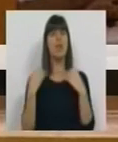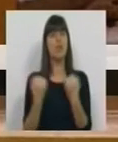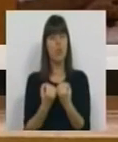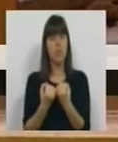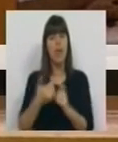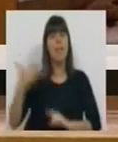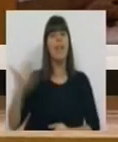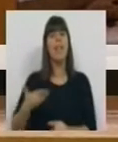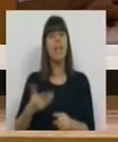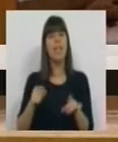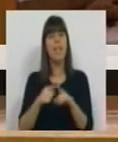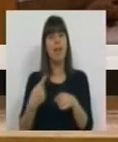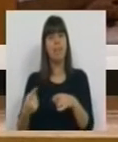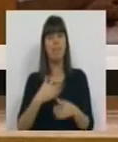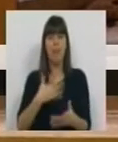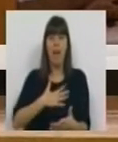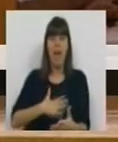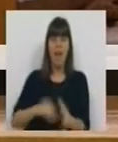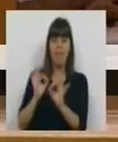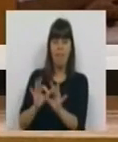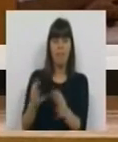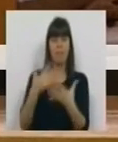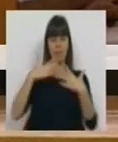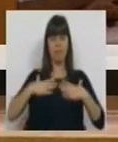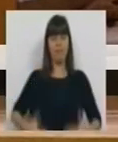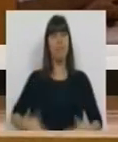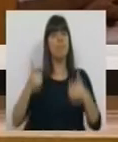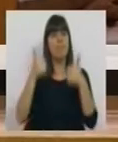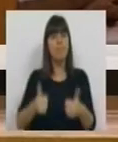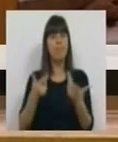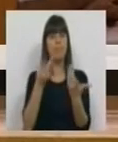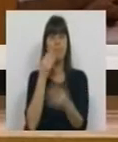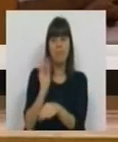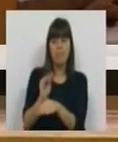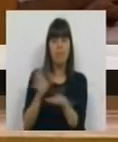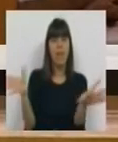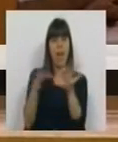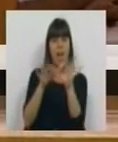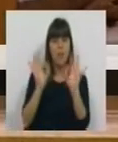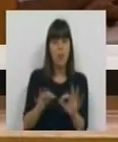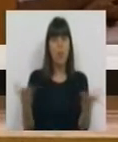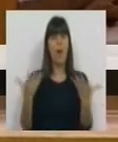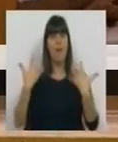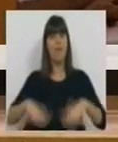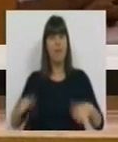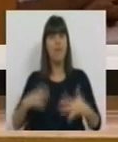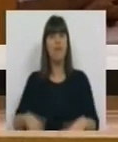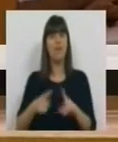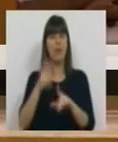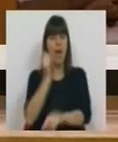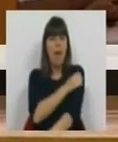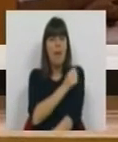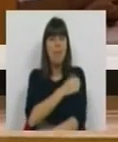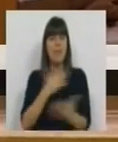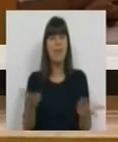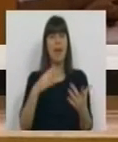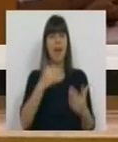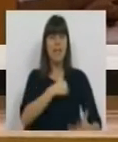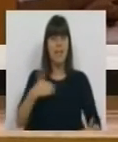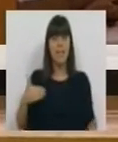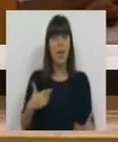social, o direito a serem desejadas, à integridade física, a uma alimentação adequada, ao vestuário, à habitação,